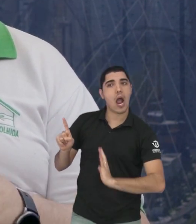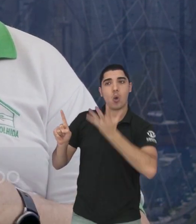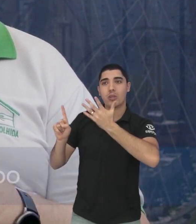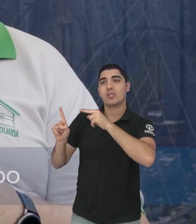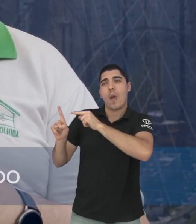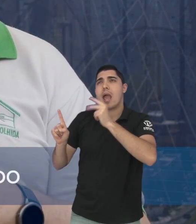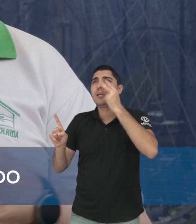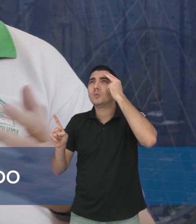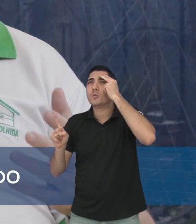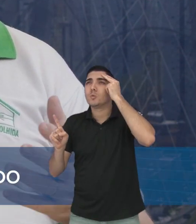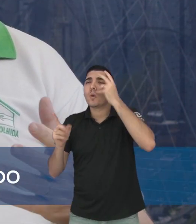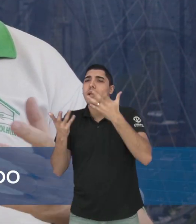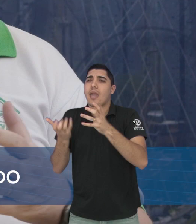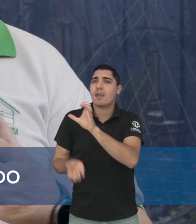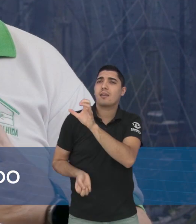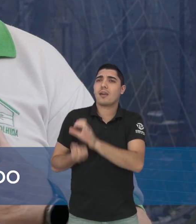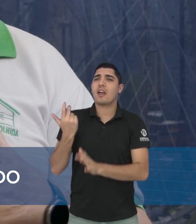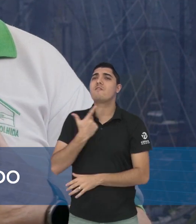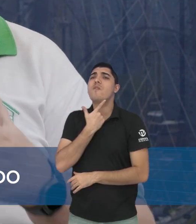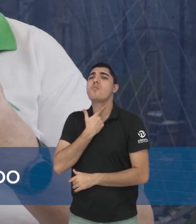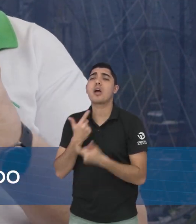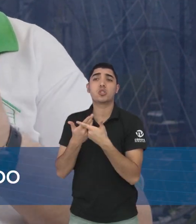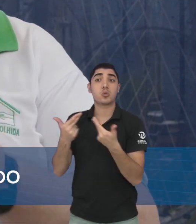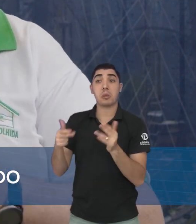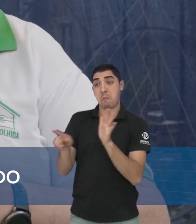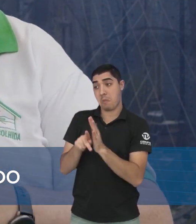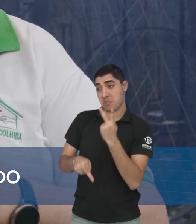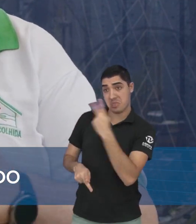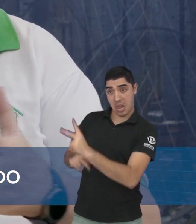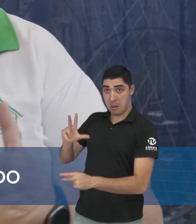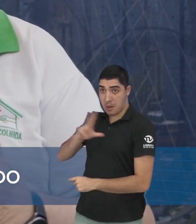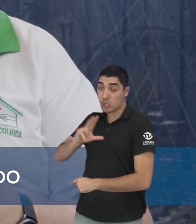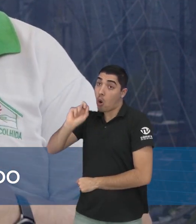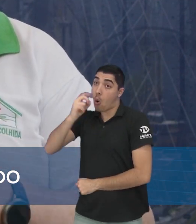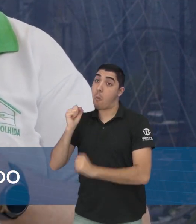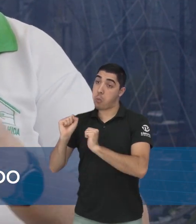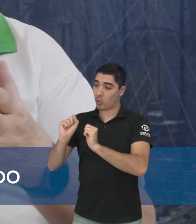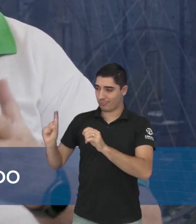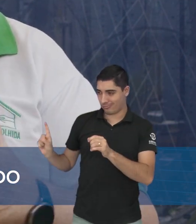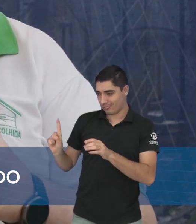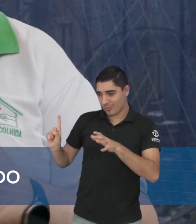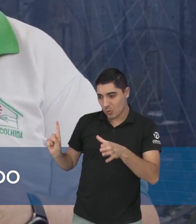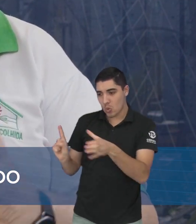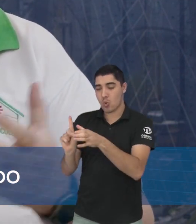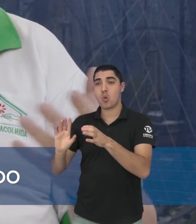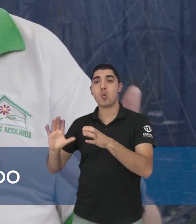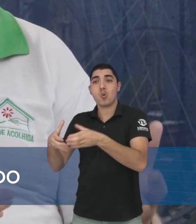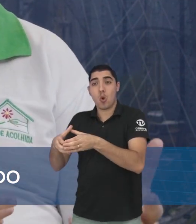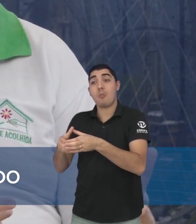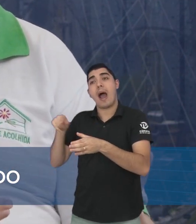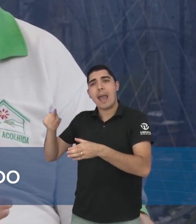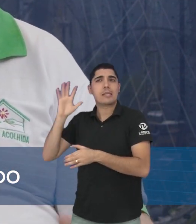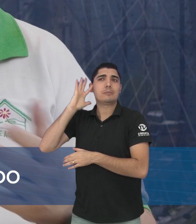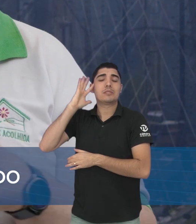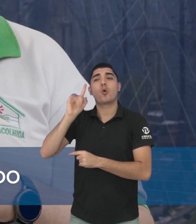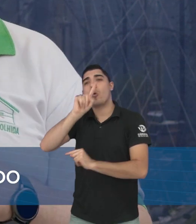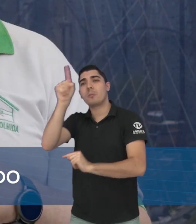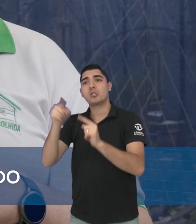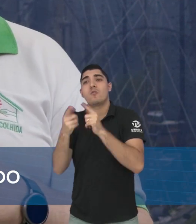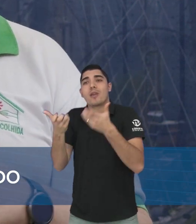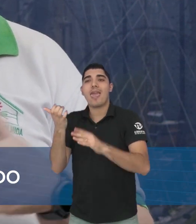sonho de criar algo, ou pessoal ou em grupo, criar algo que possa servir à